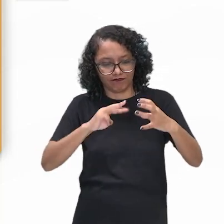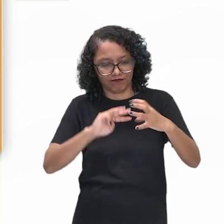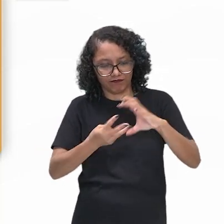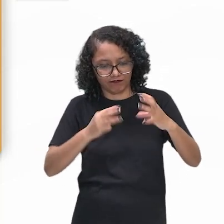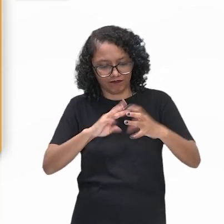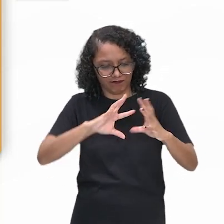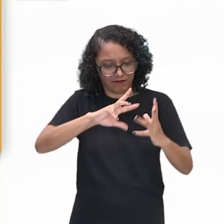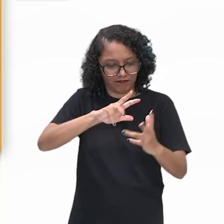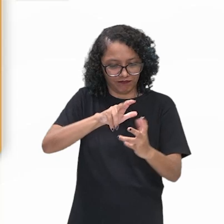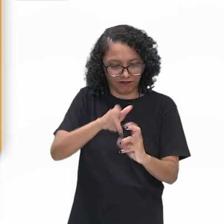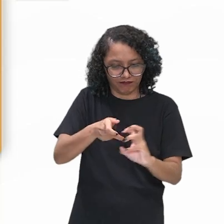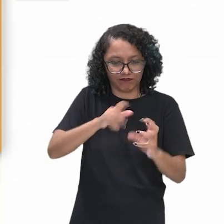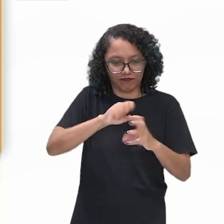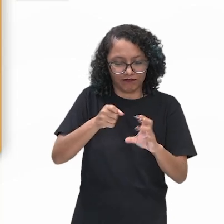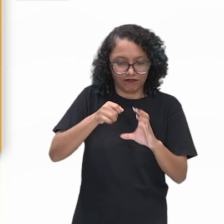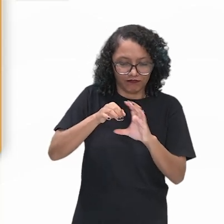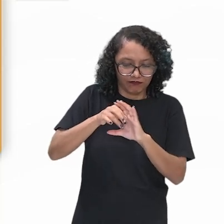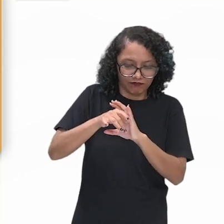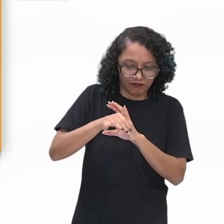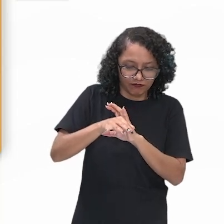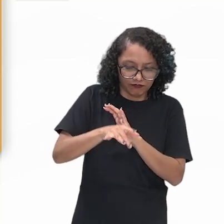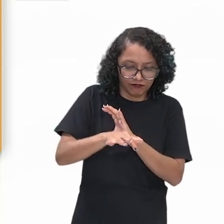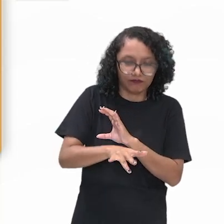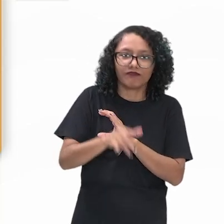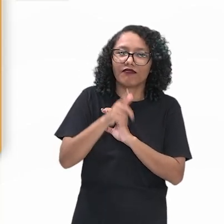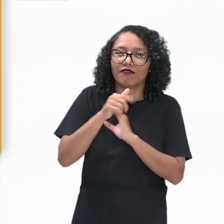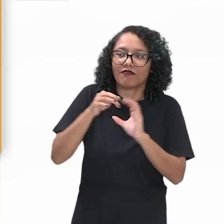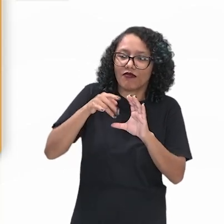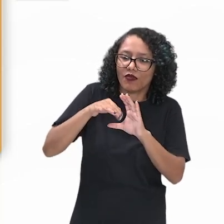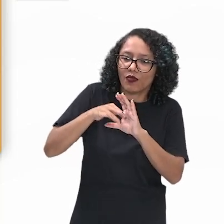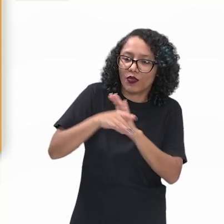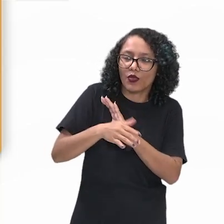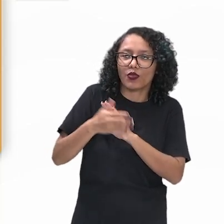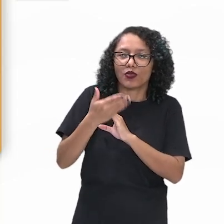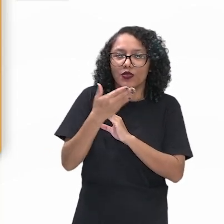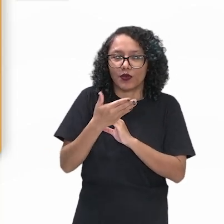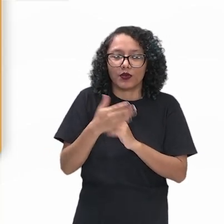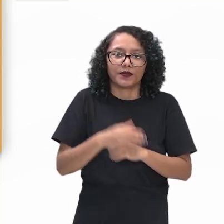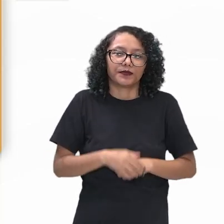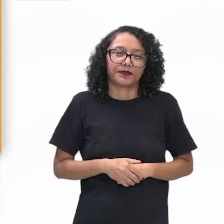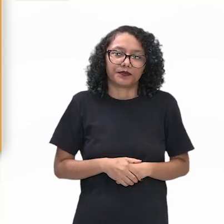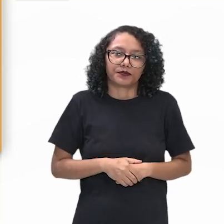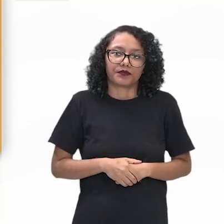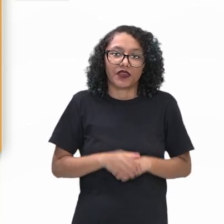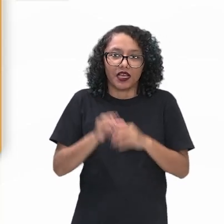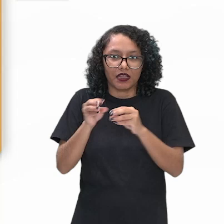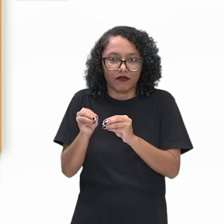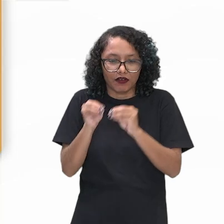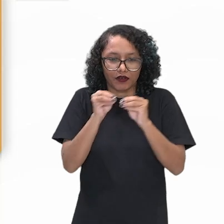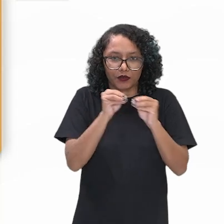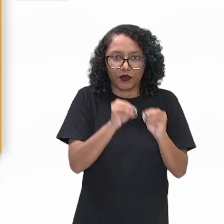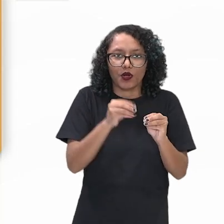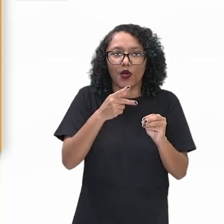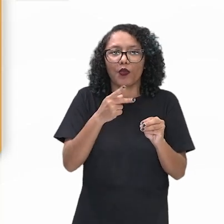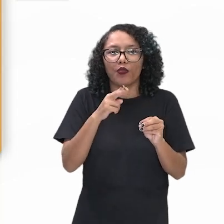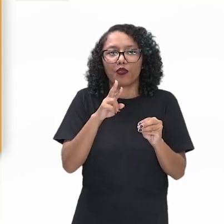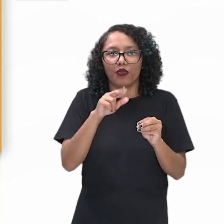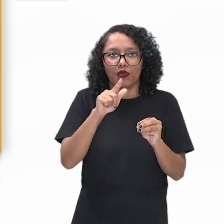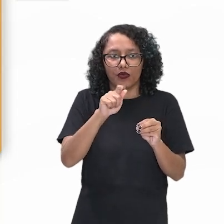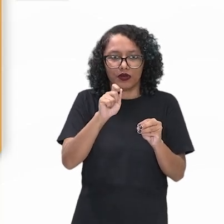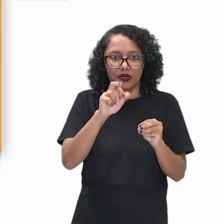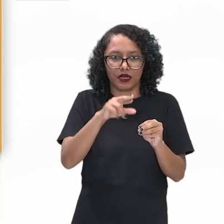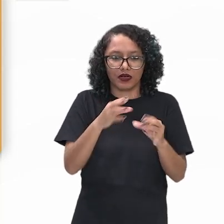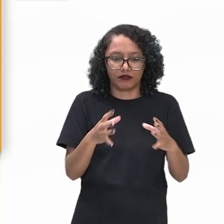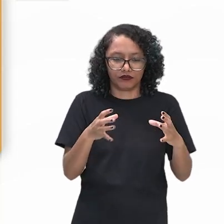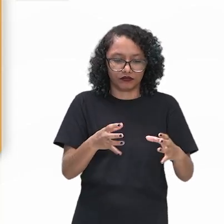e extrair o caldo. Esse caldo ele era levado para a casa de purgar, em que ele era colocado dentro de